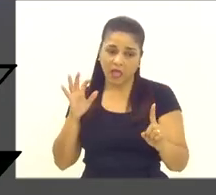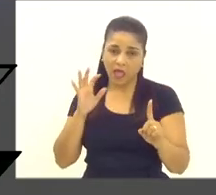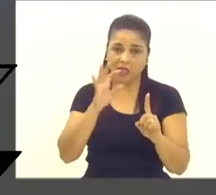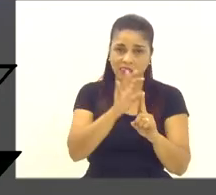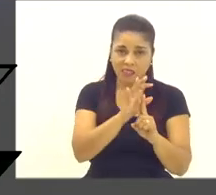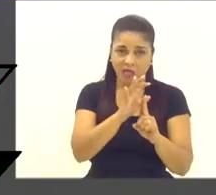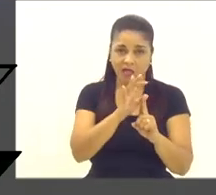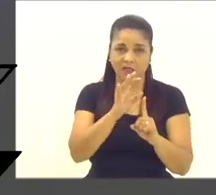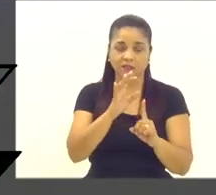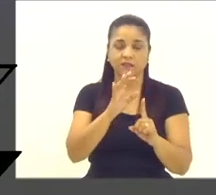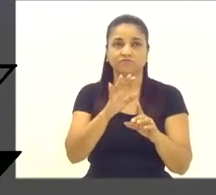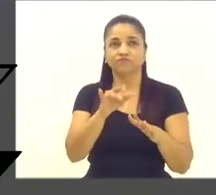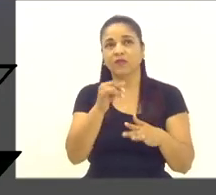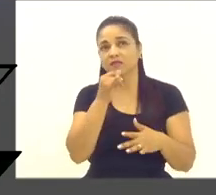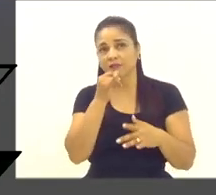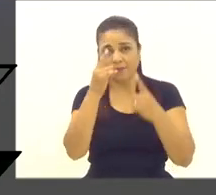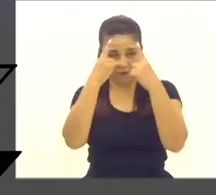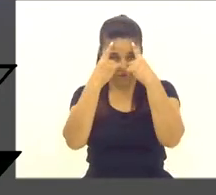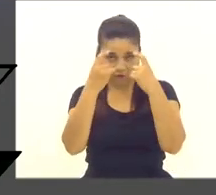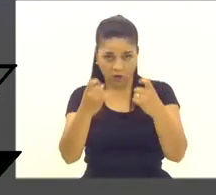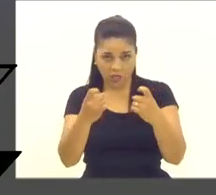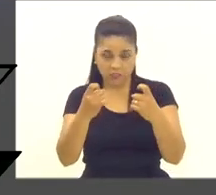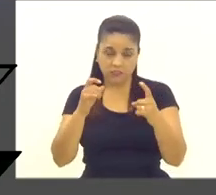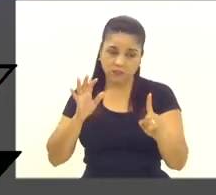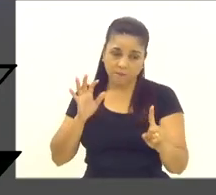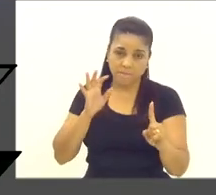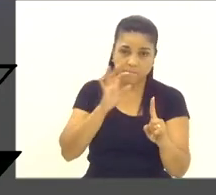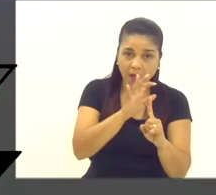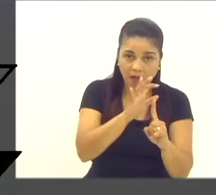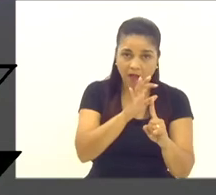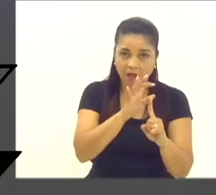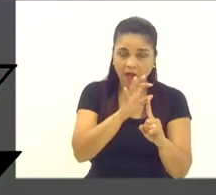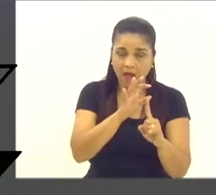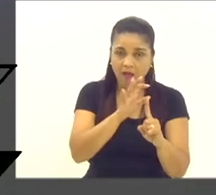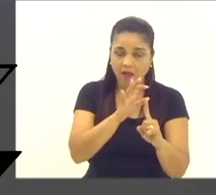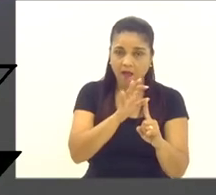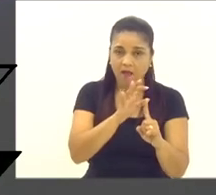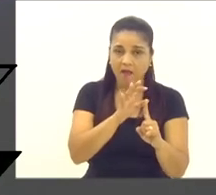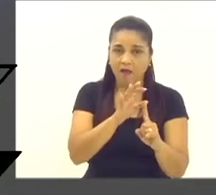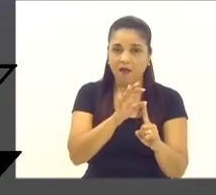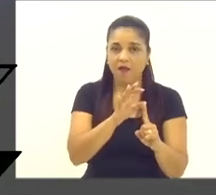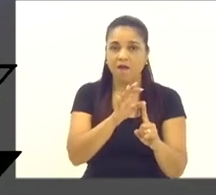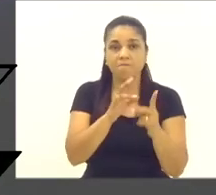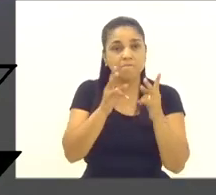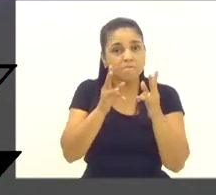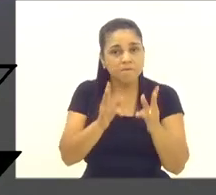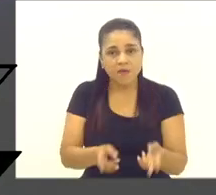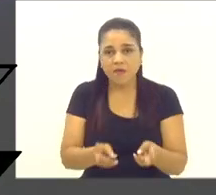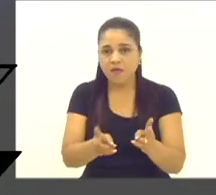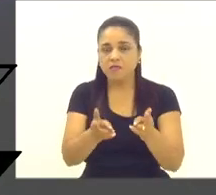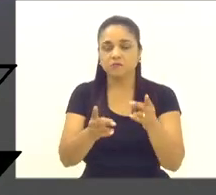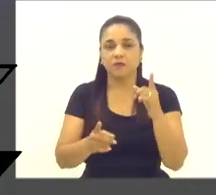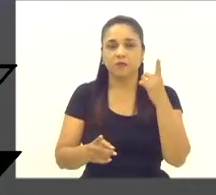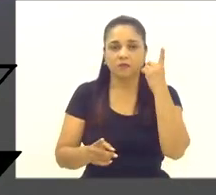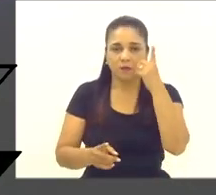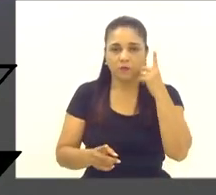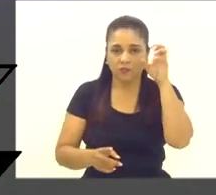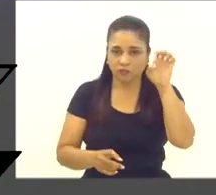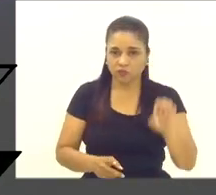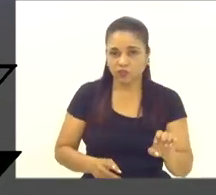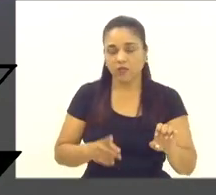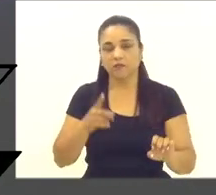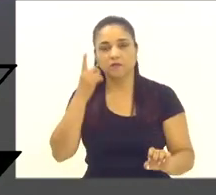assim a violência né dos ataques ela é ela é a mesma para deputadas de direita para